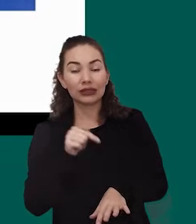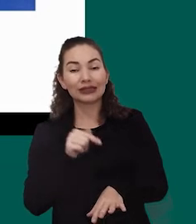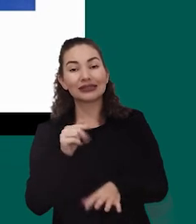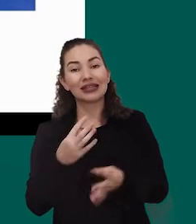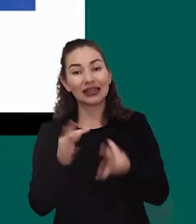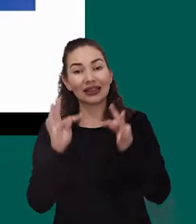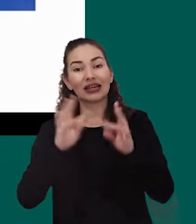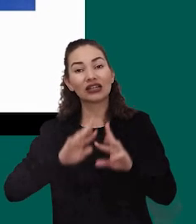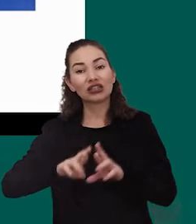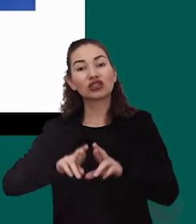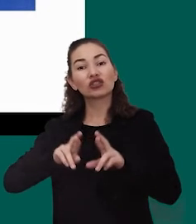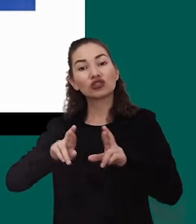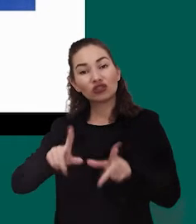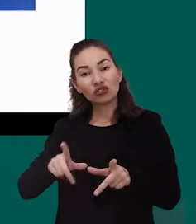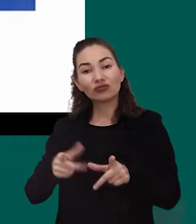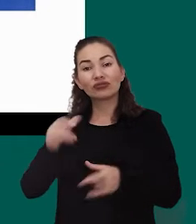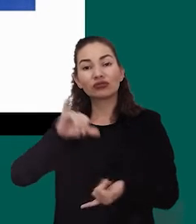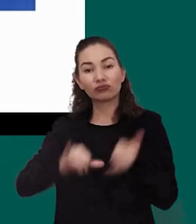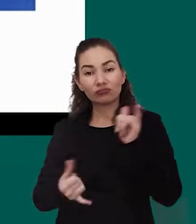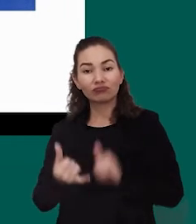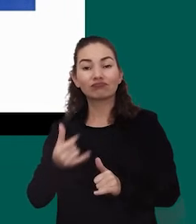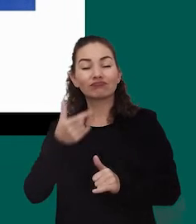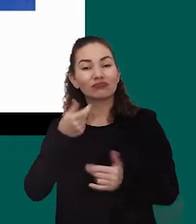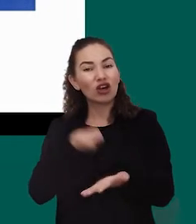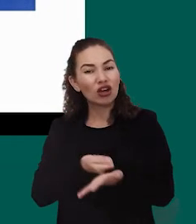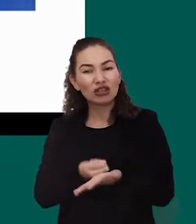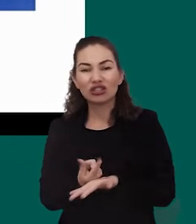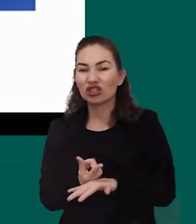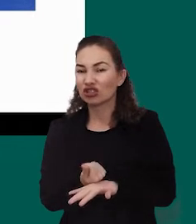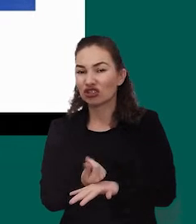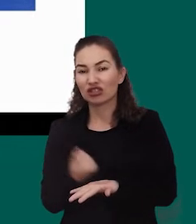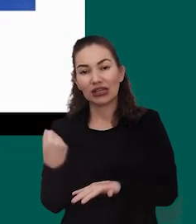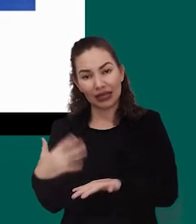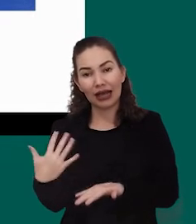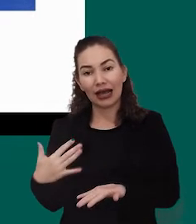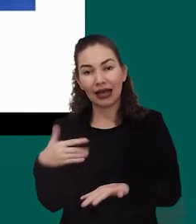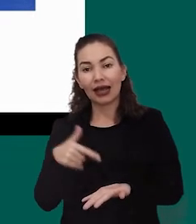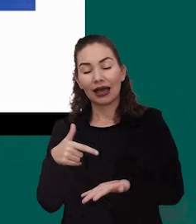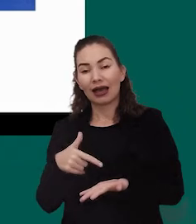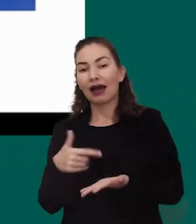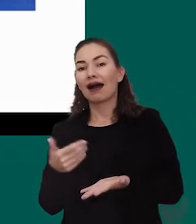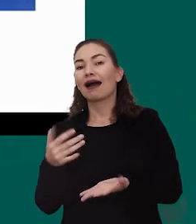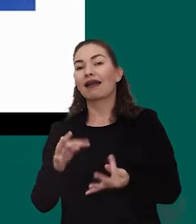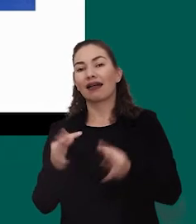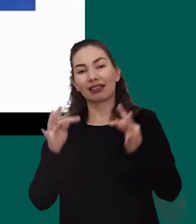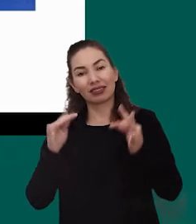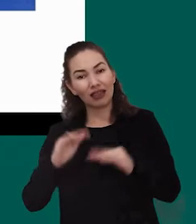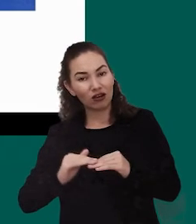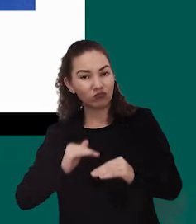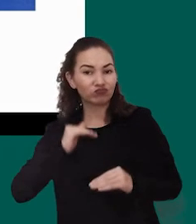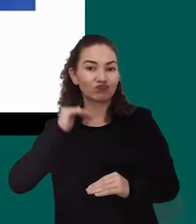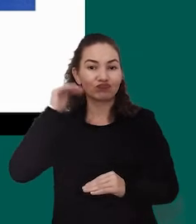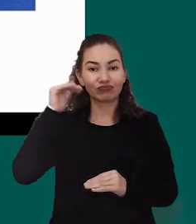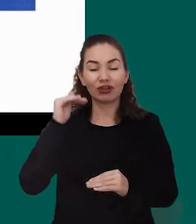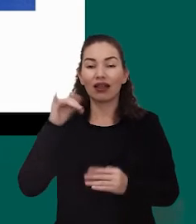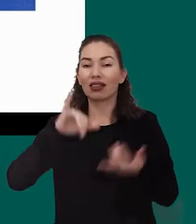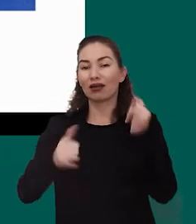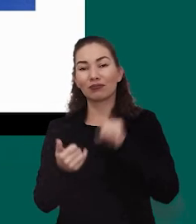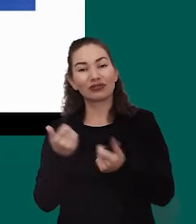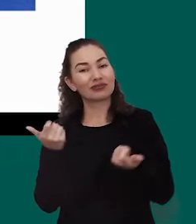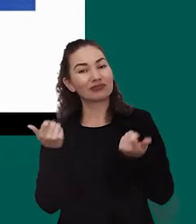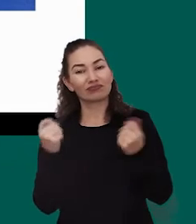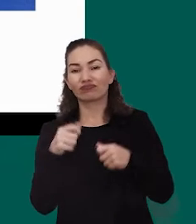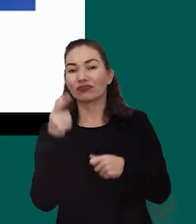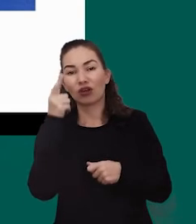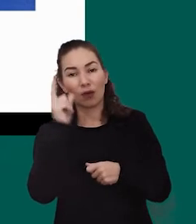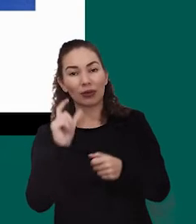Então, modificar esse plasmídio de laboratório exige muito dinheiro, exige técnicas muito avançadas que a maioria dos laboratórios não são capazes. Né? Existe um